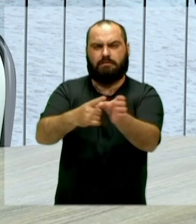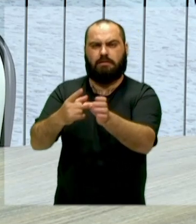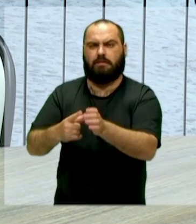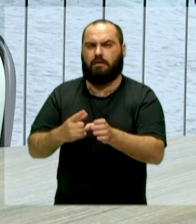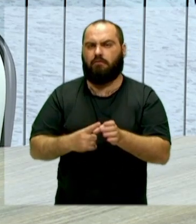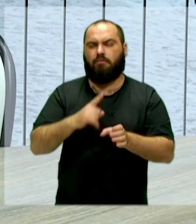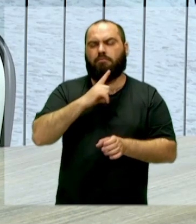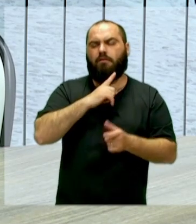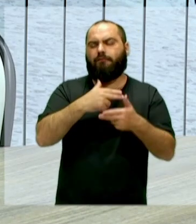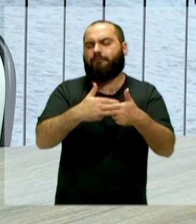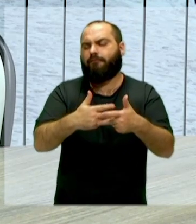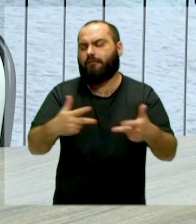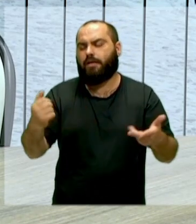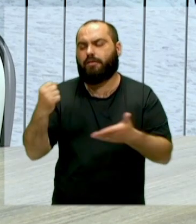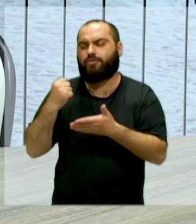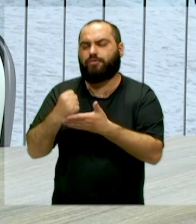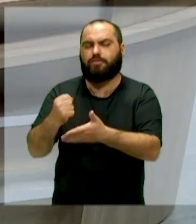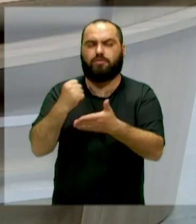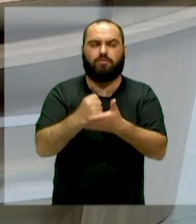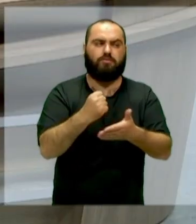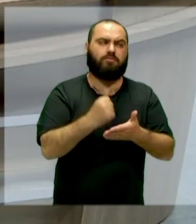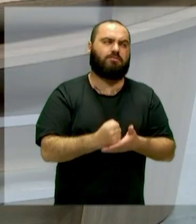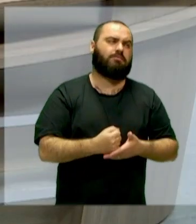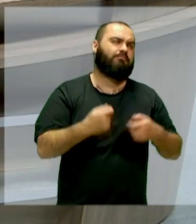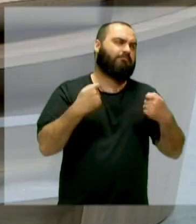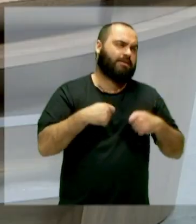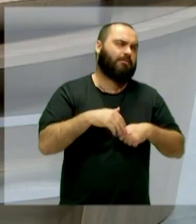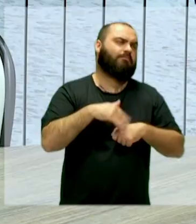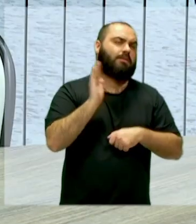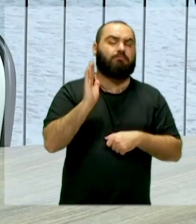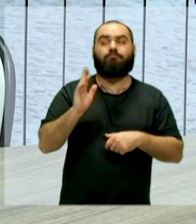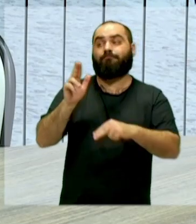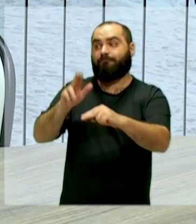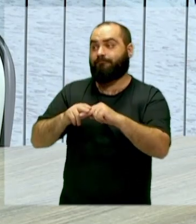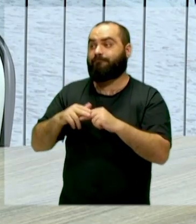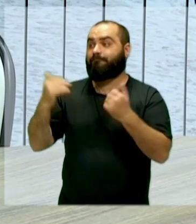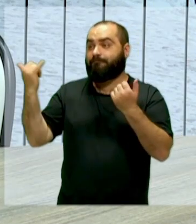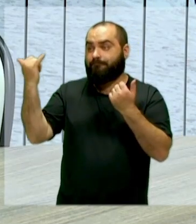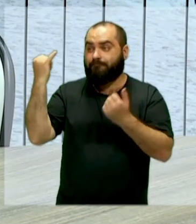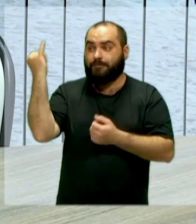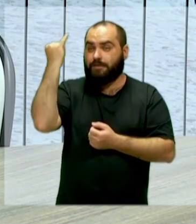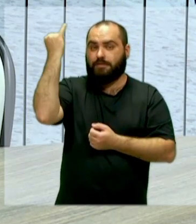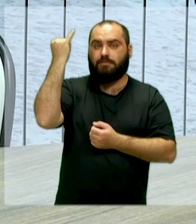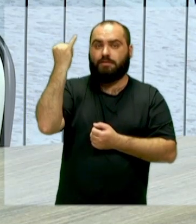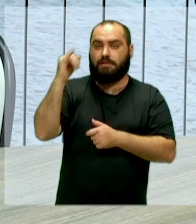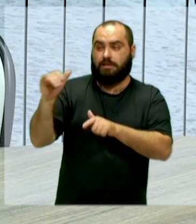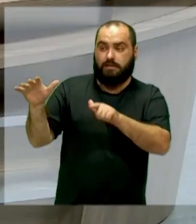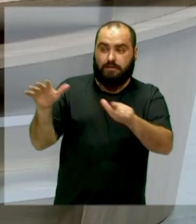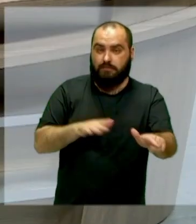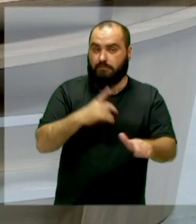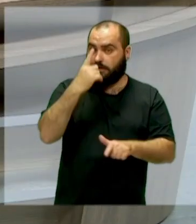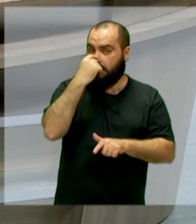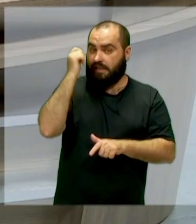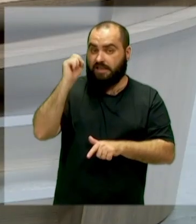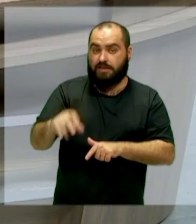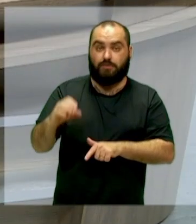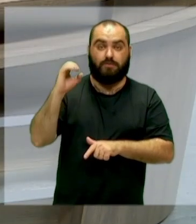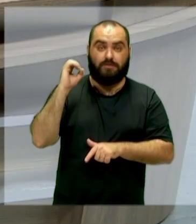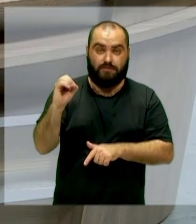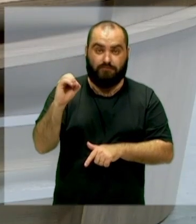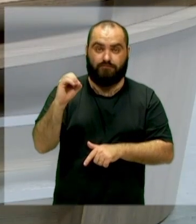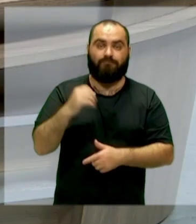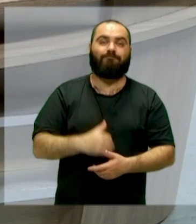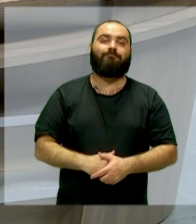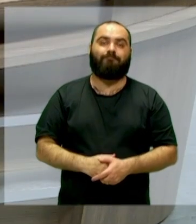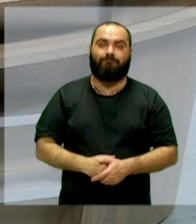coisas por aí mas não é não sei não por isso que é muito importante a semana Lixo Zero né ela ela é uma campanha